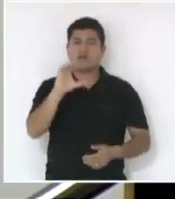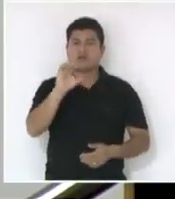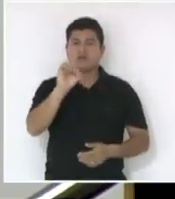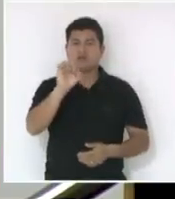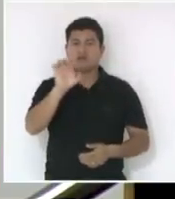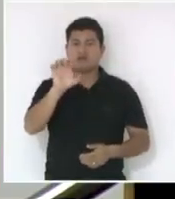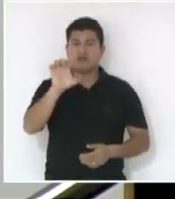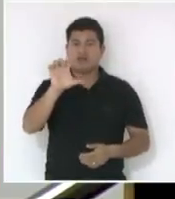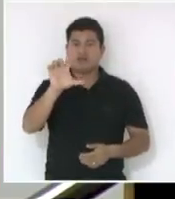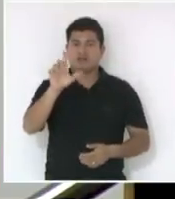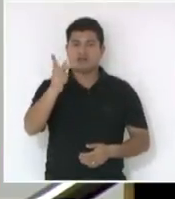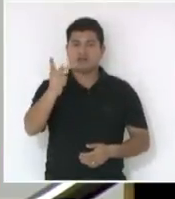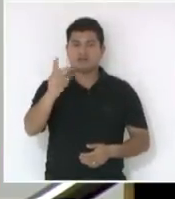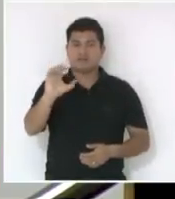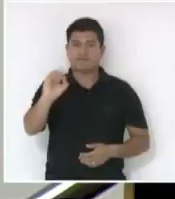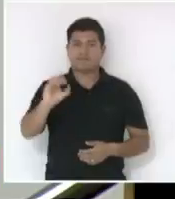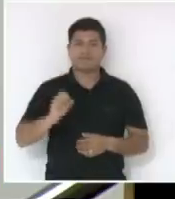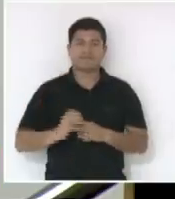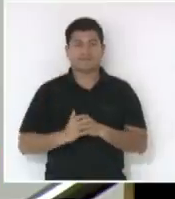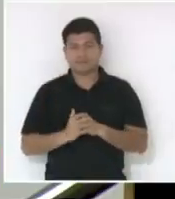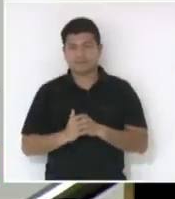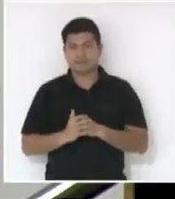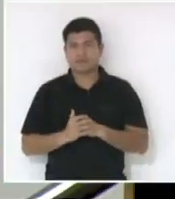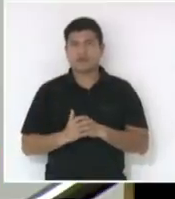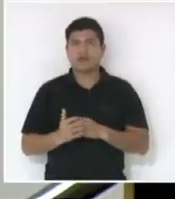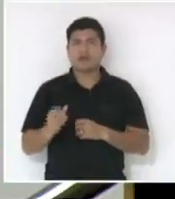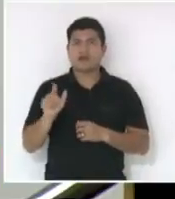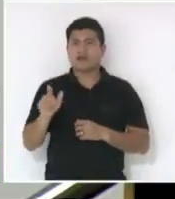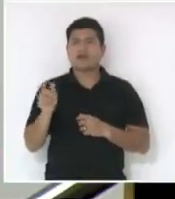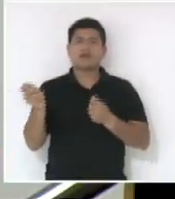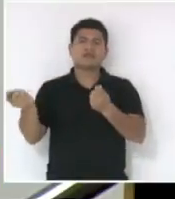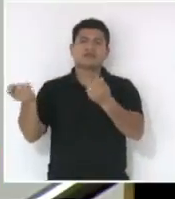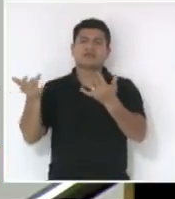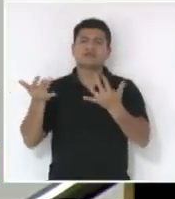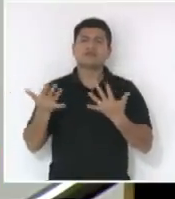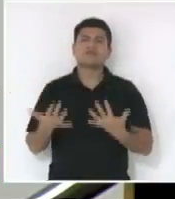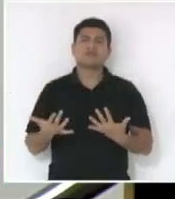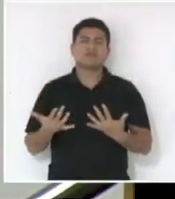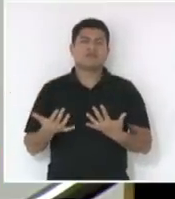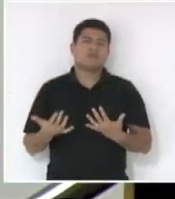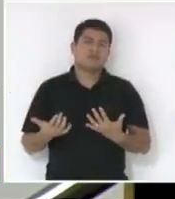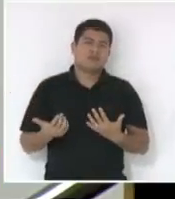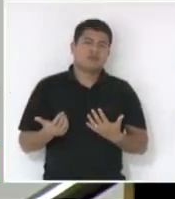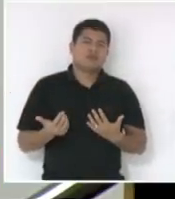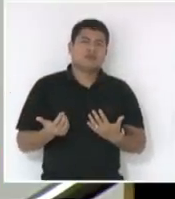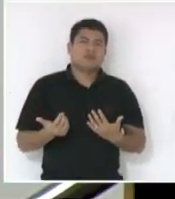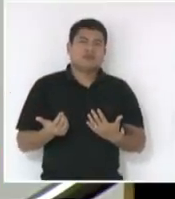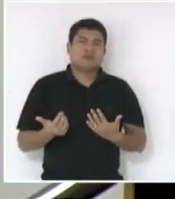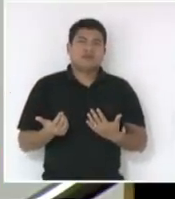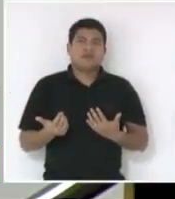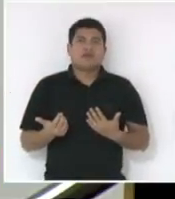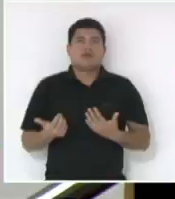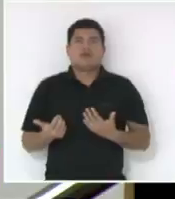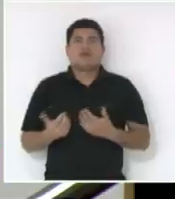Coelho. O que ele nos colocou, o que ele colocou